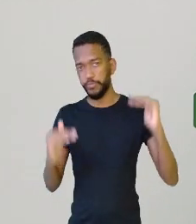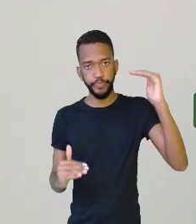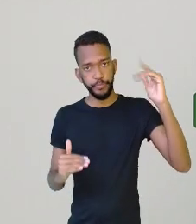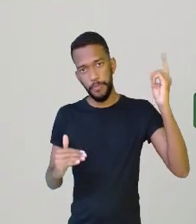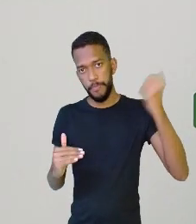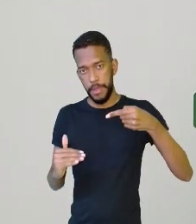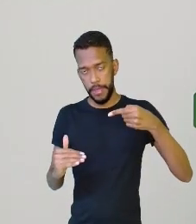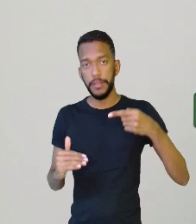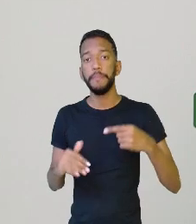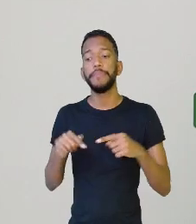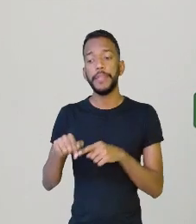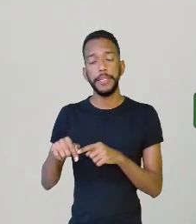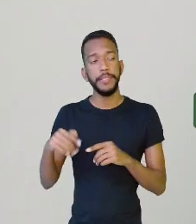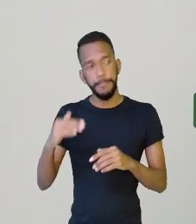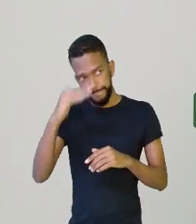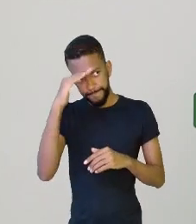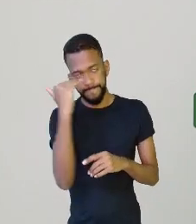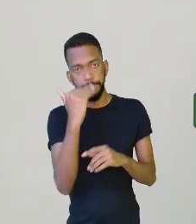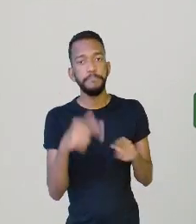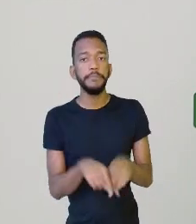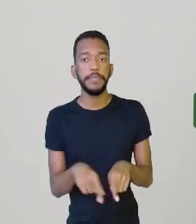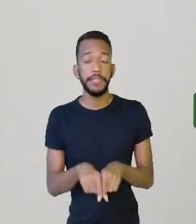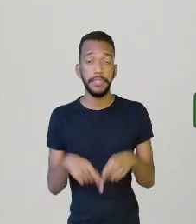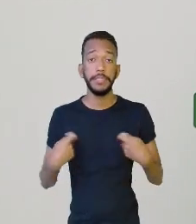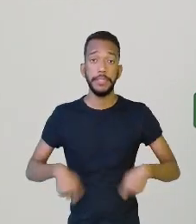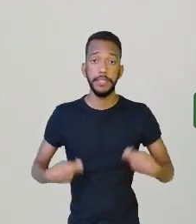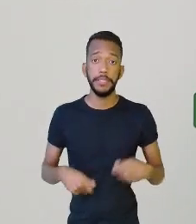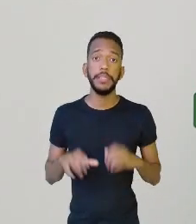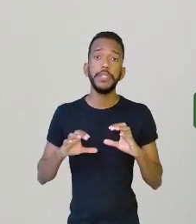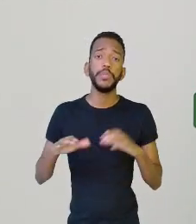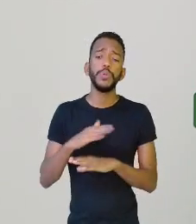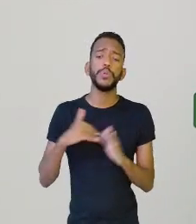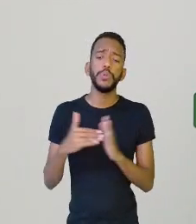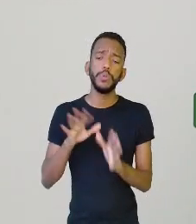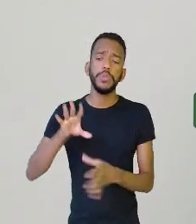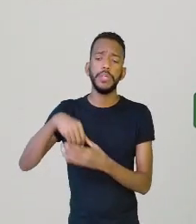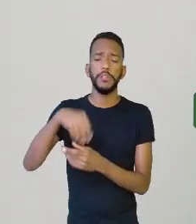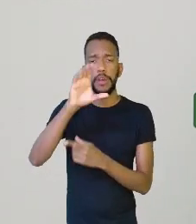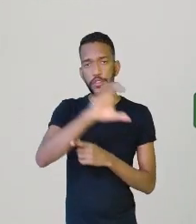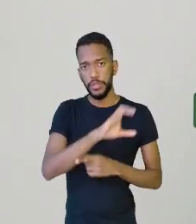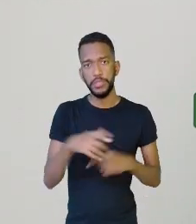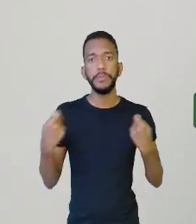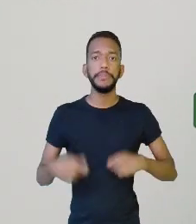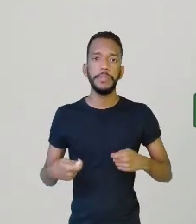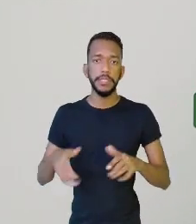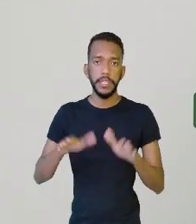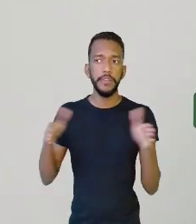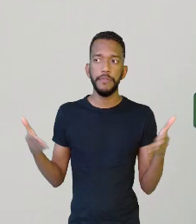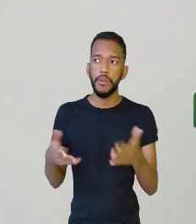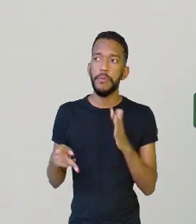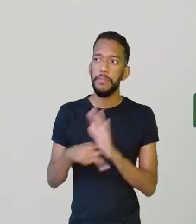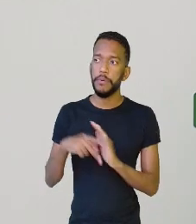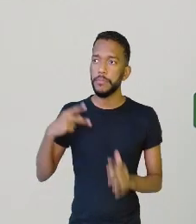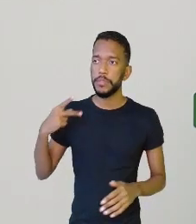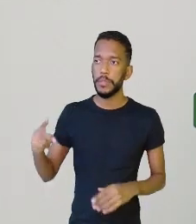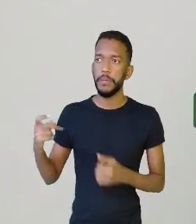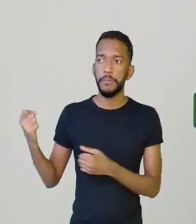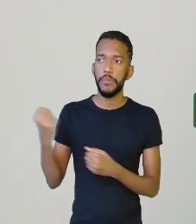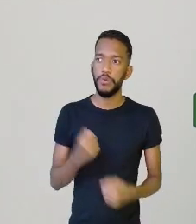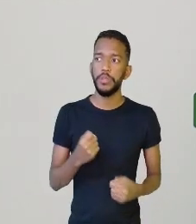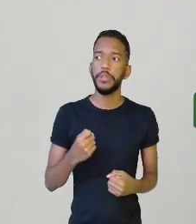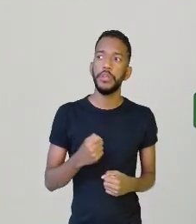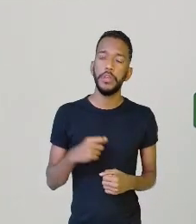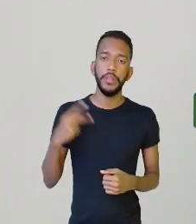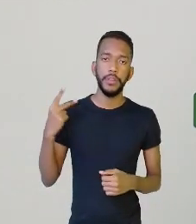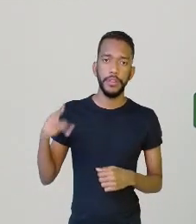que eram cobrados, tudo que era passado dentro do catolicismo também tinha que responder ao poder, à